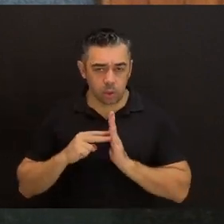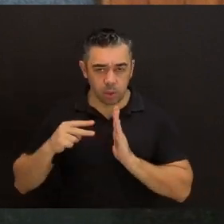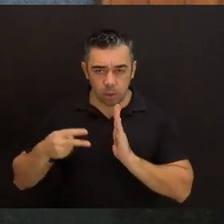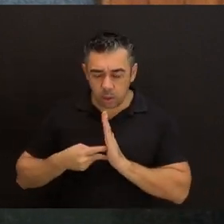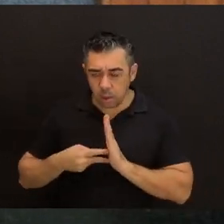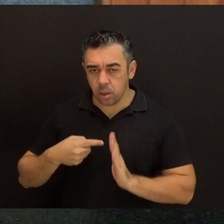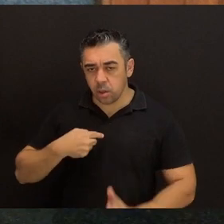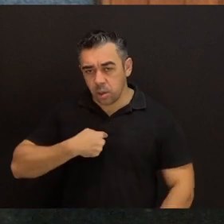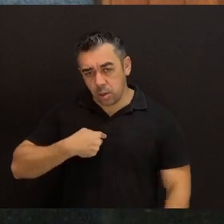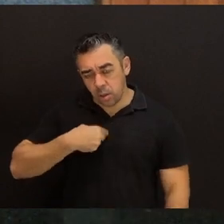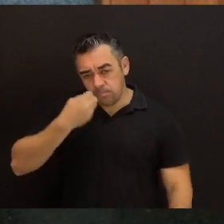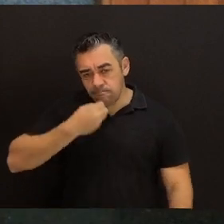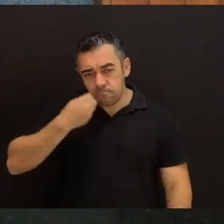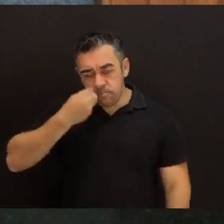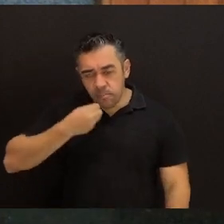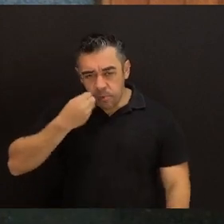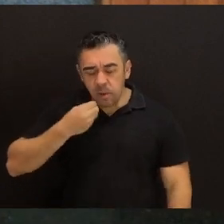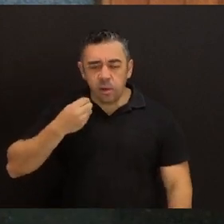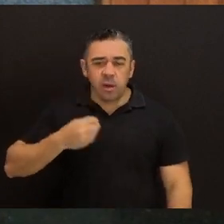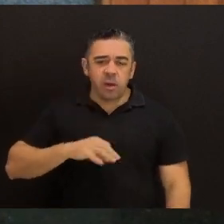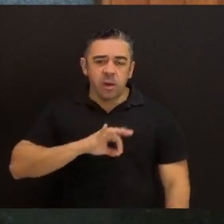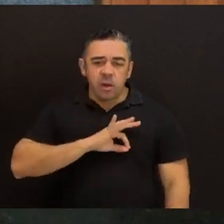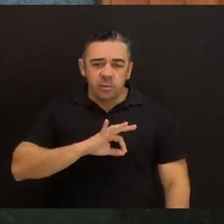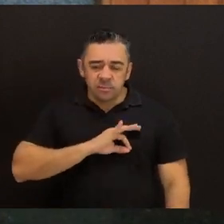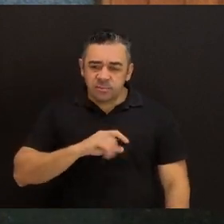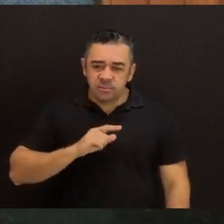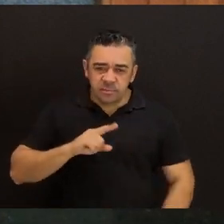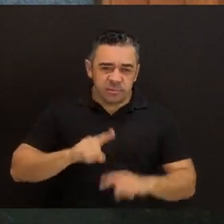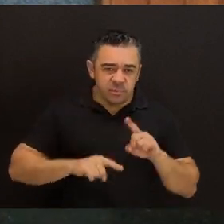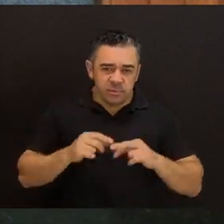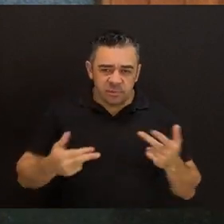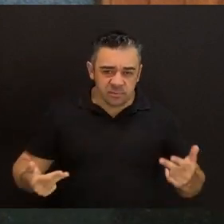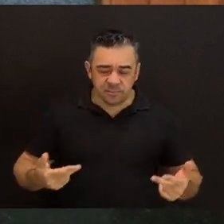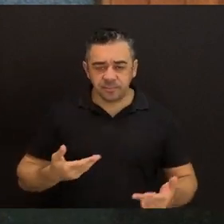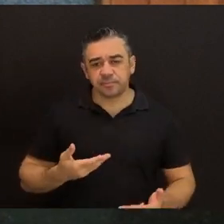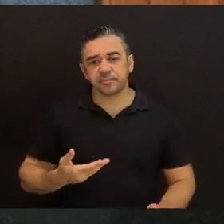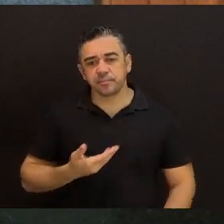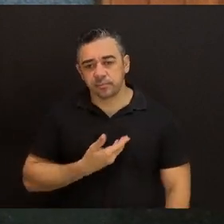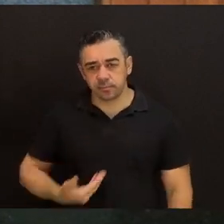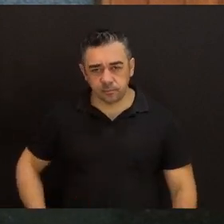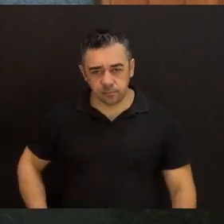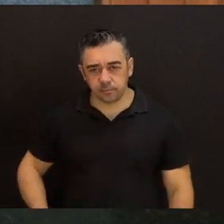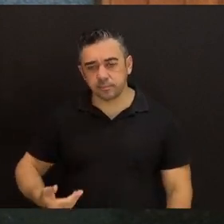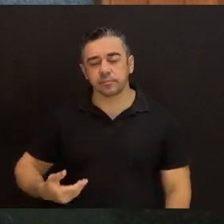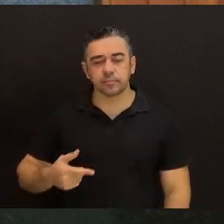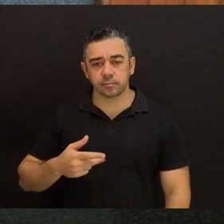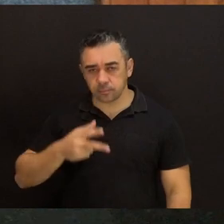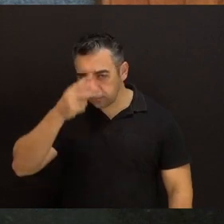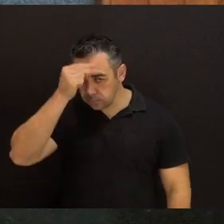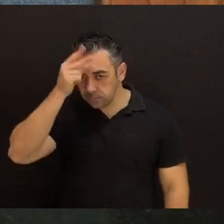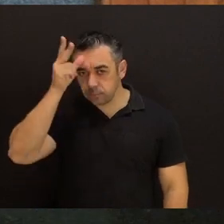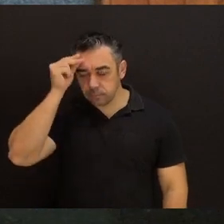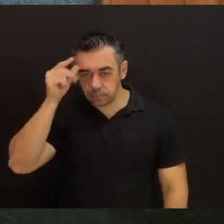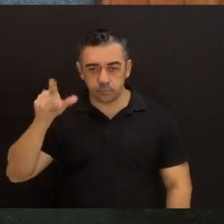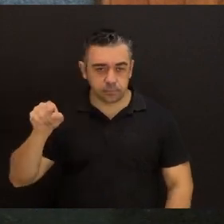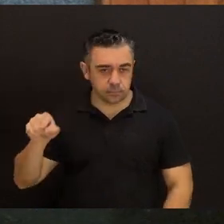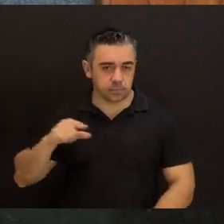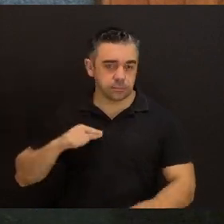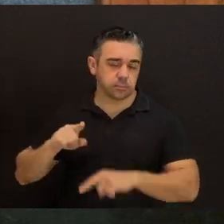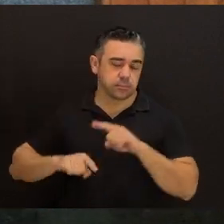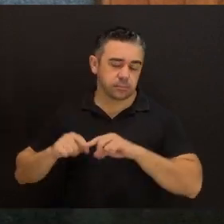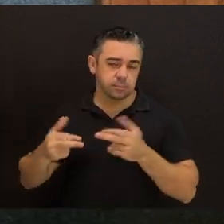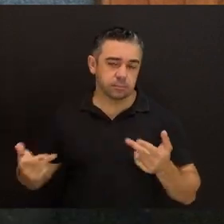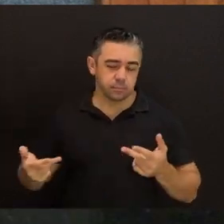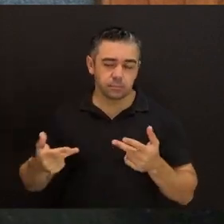minha experiência policial nós temos objetos públicos municipais que foram desviados objetos que estavam fora do local onde